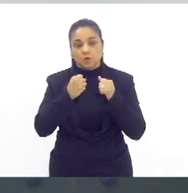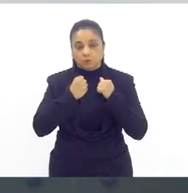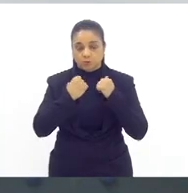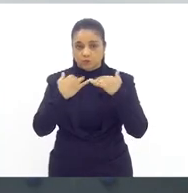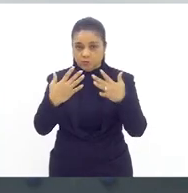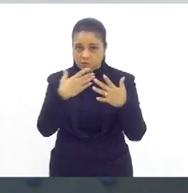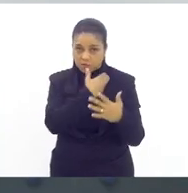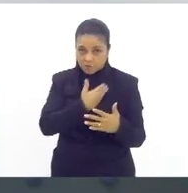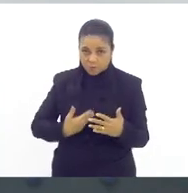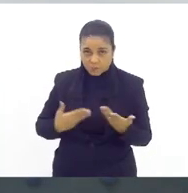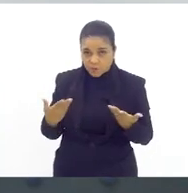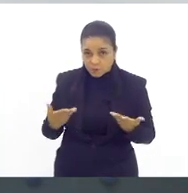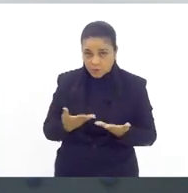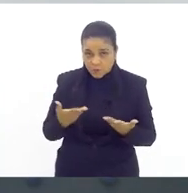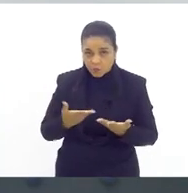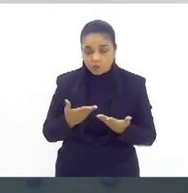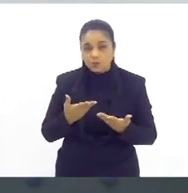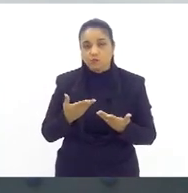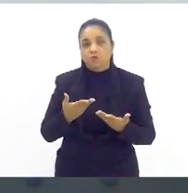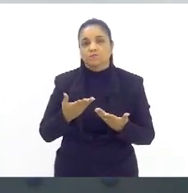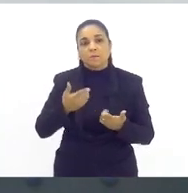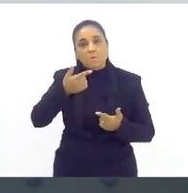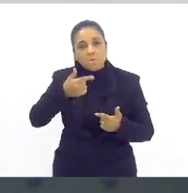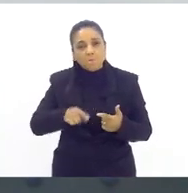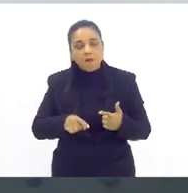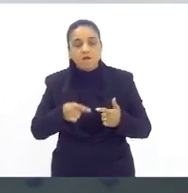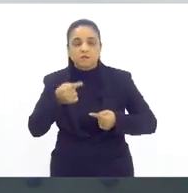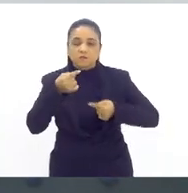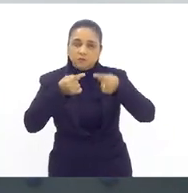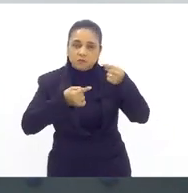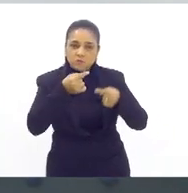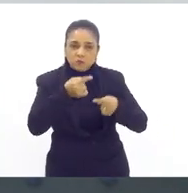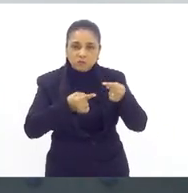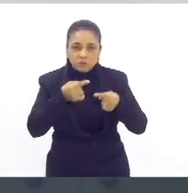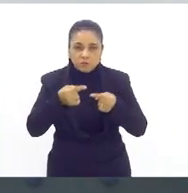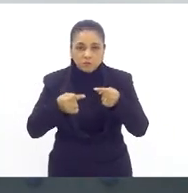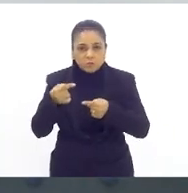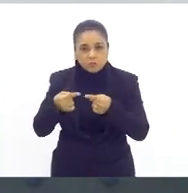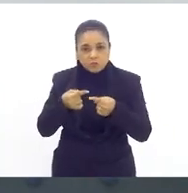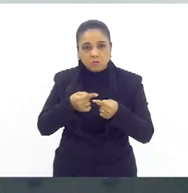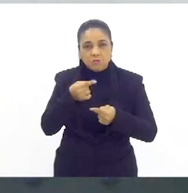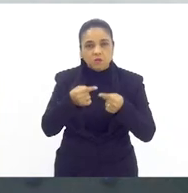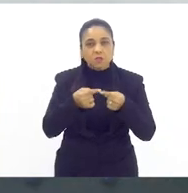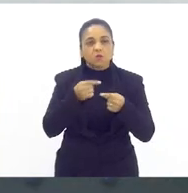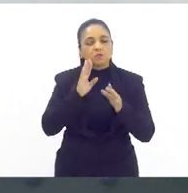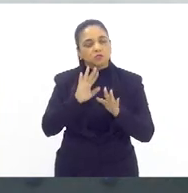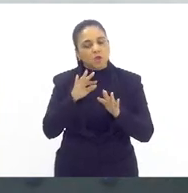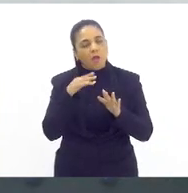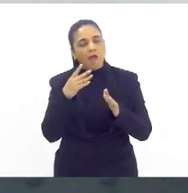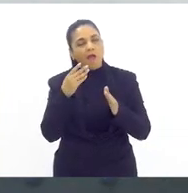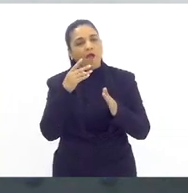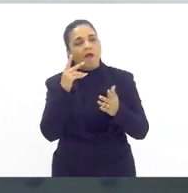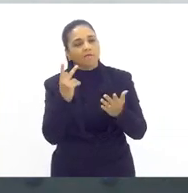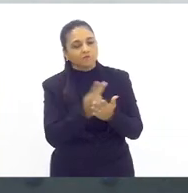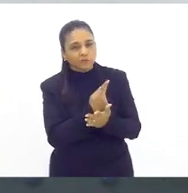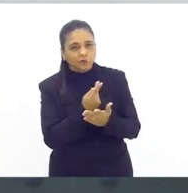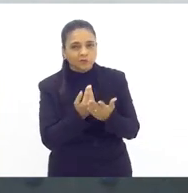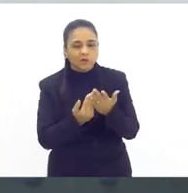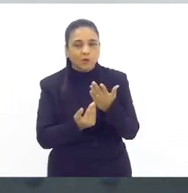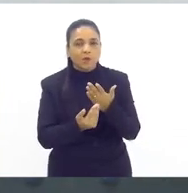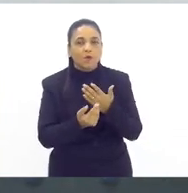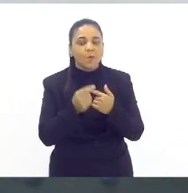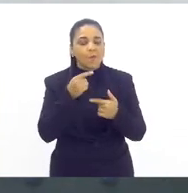Hoje é mais uma ferramenta para gente acumular sobre coisas que já aconteceram sobre os problemas e